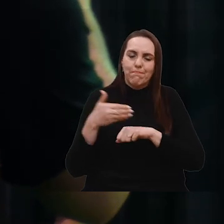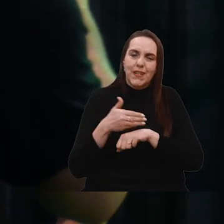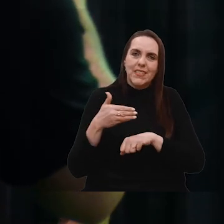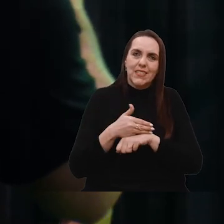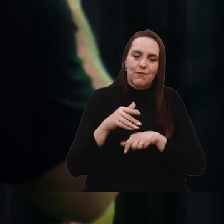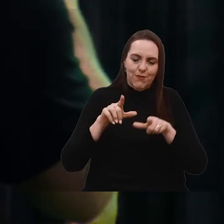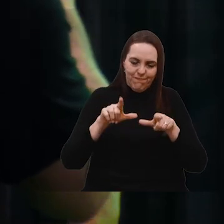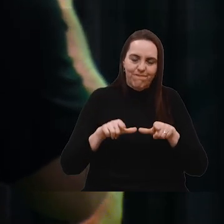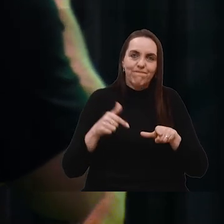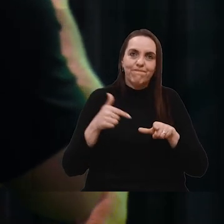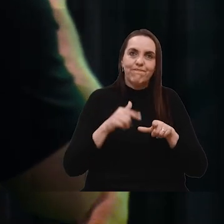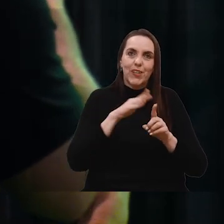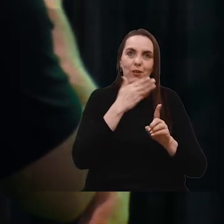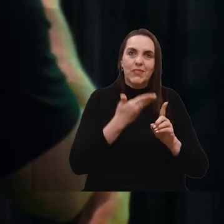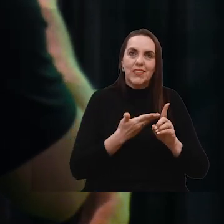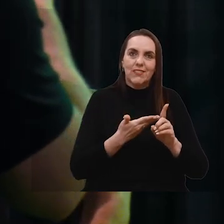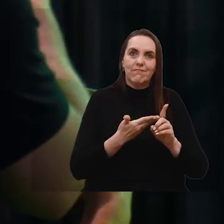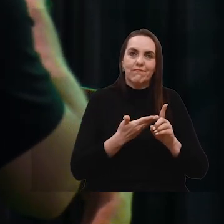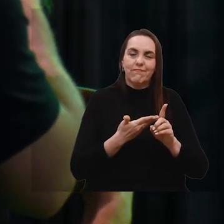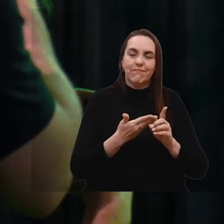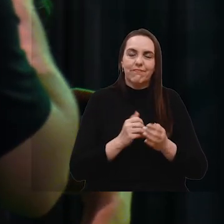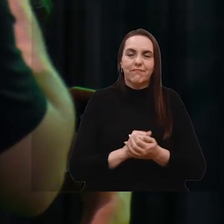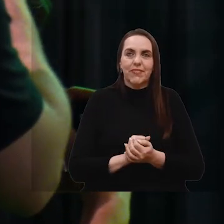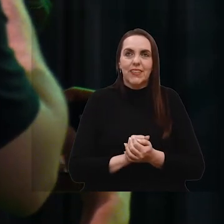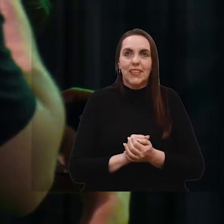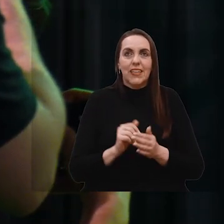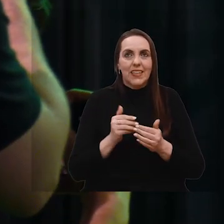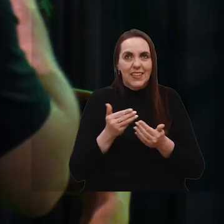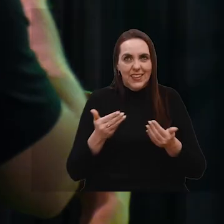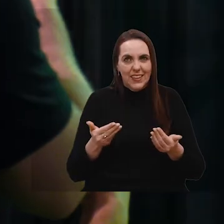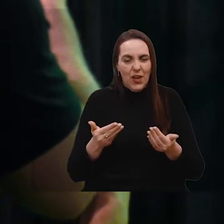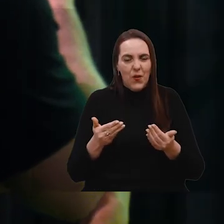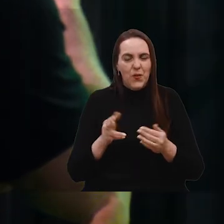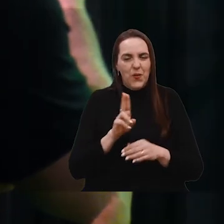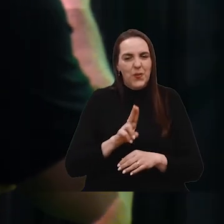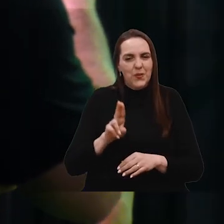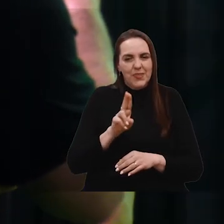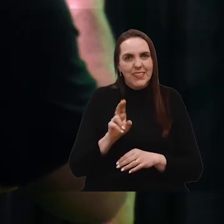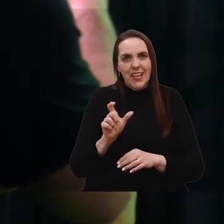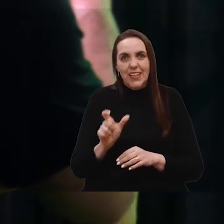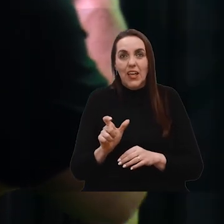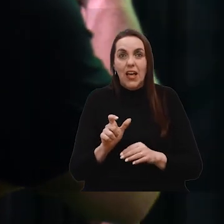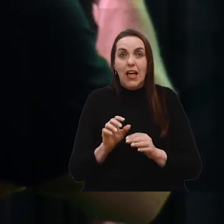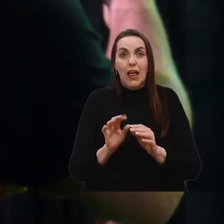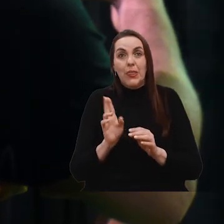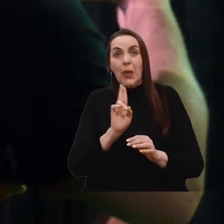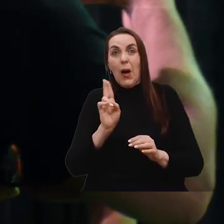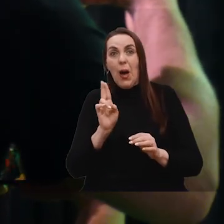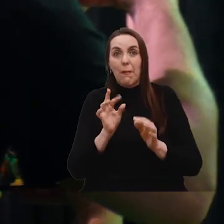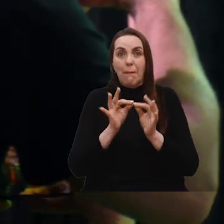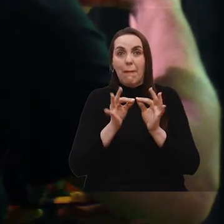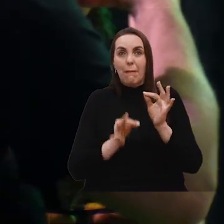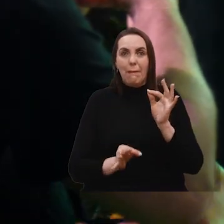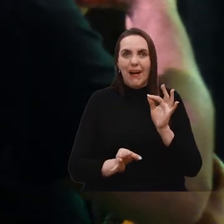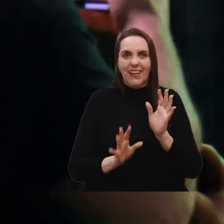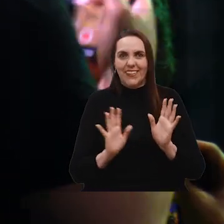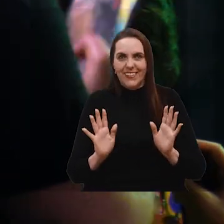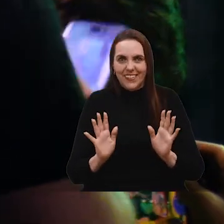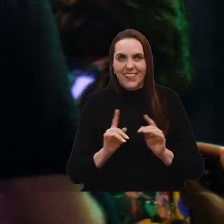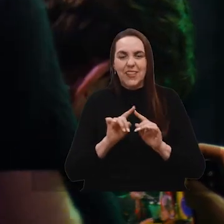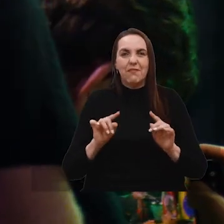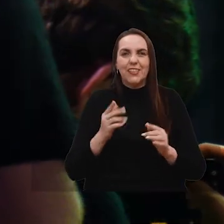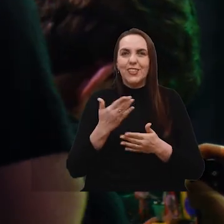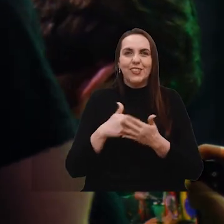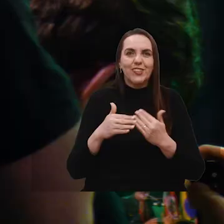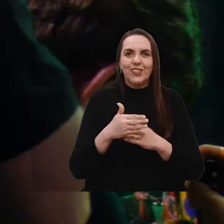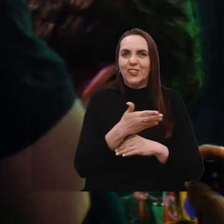que são parte dessa comenda. E usando aquele subterfúgio de dizer, eu não vou citar tantos